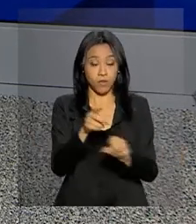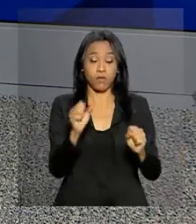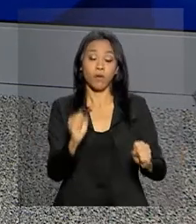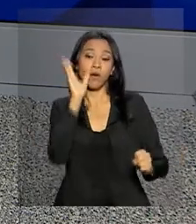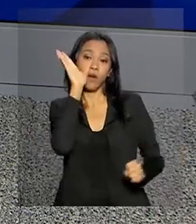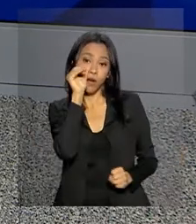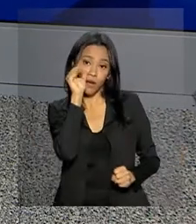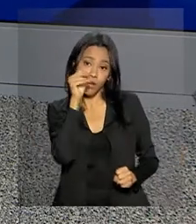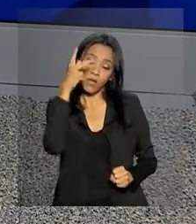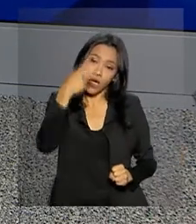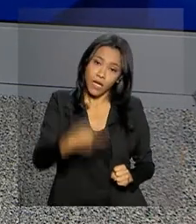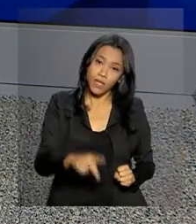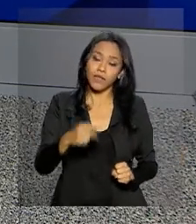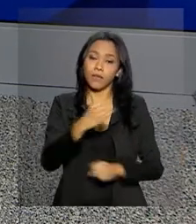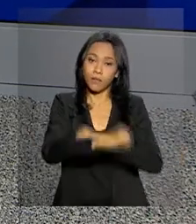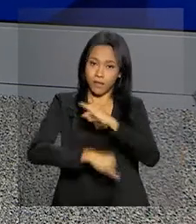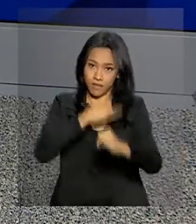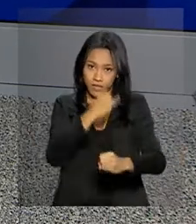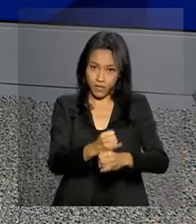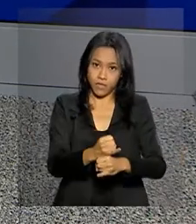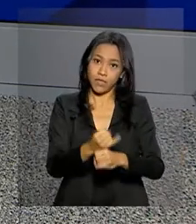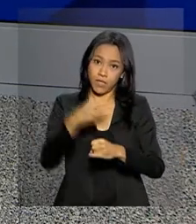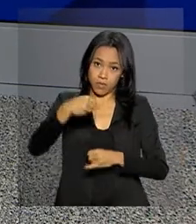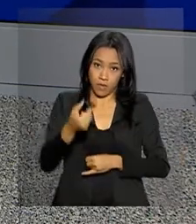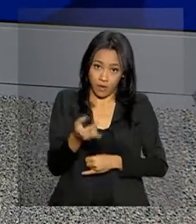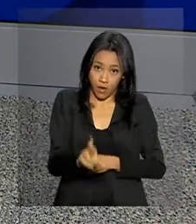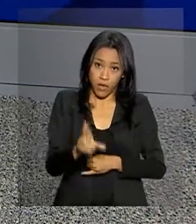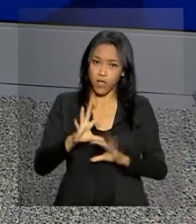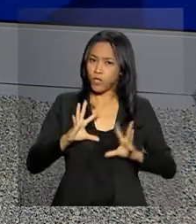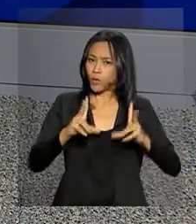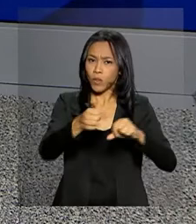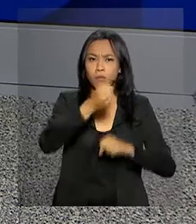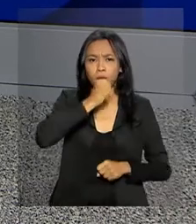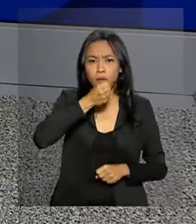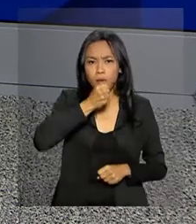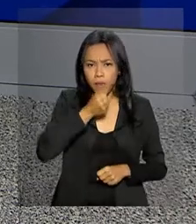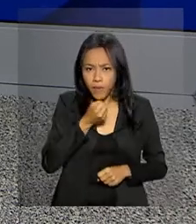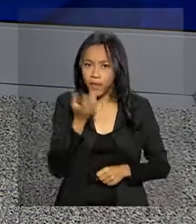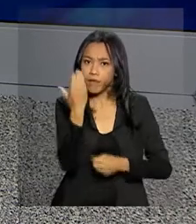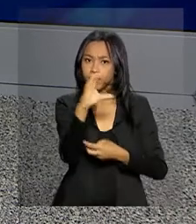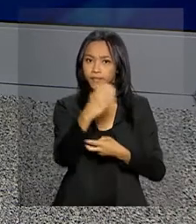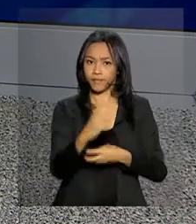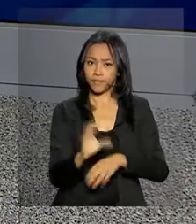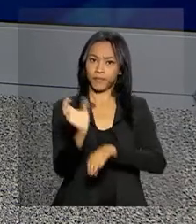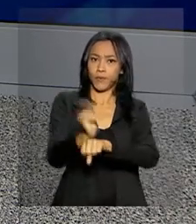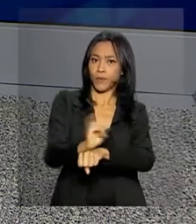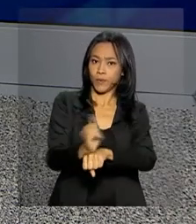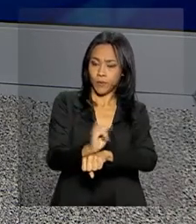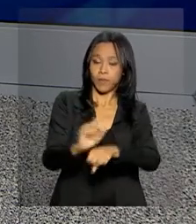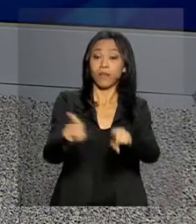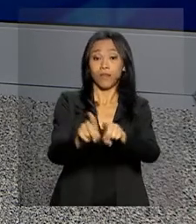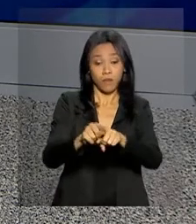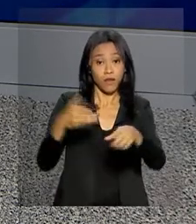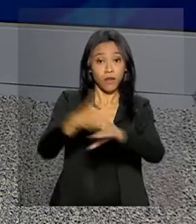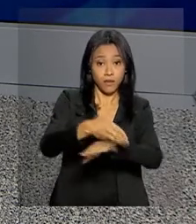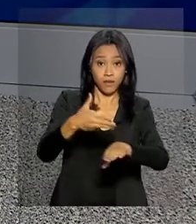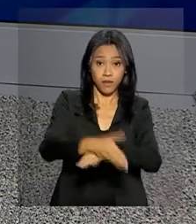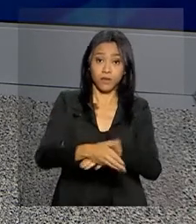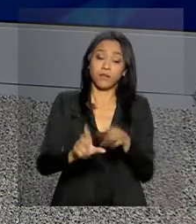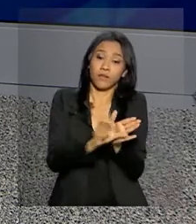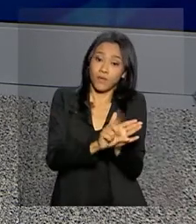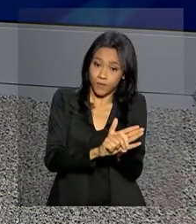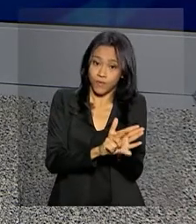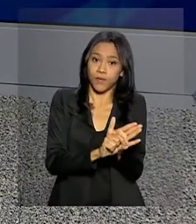programação ao vivo pelo site da npr e todas as reportagens estão em nosso canal no youtube acesse também o nosso perfil no